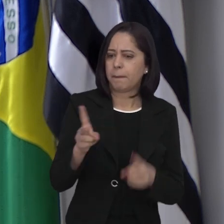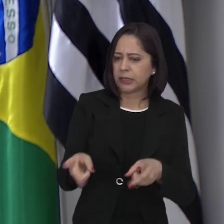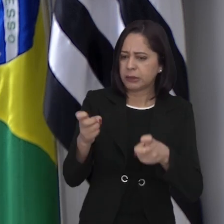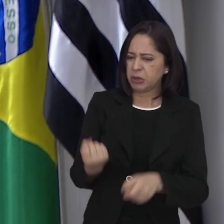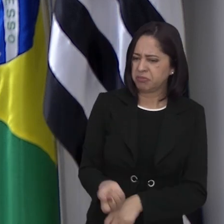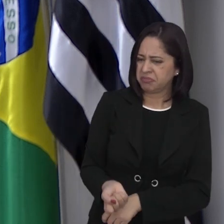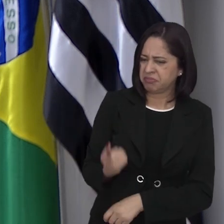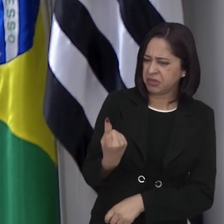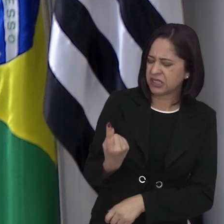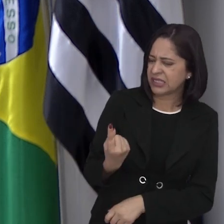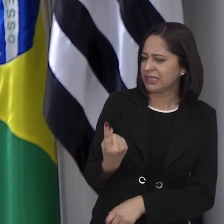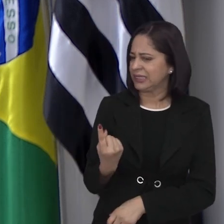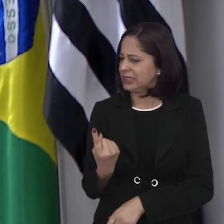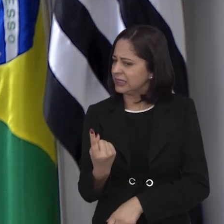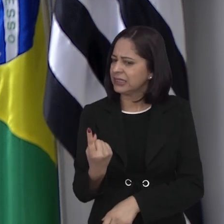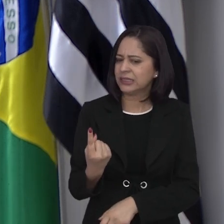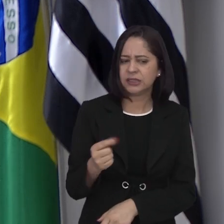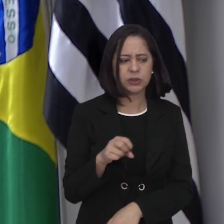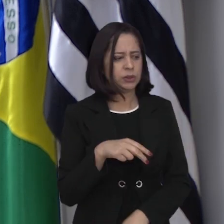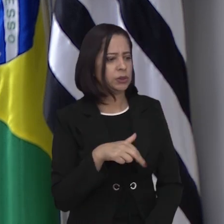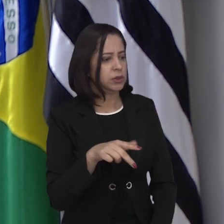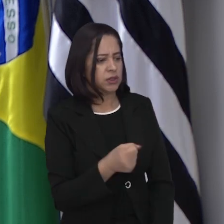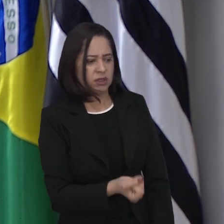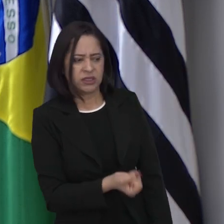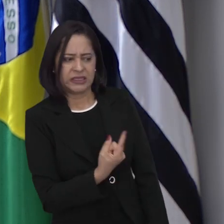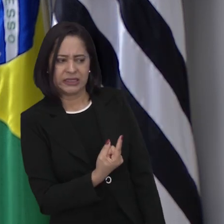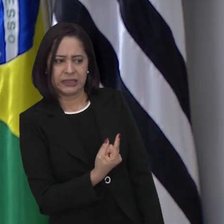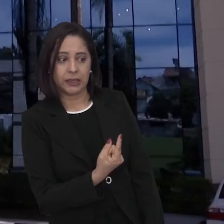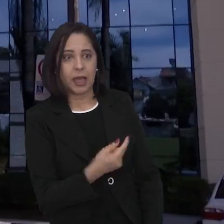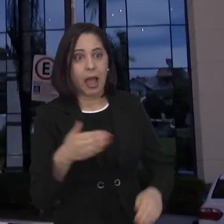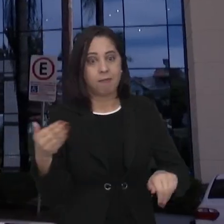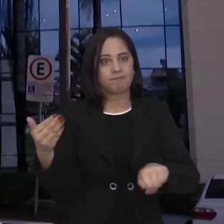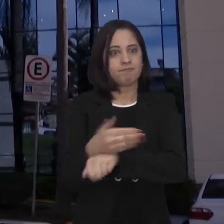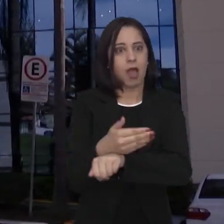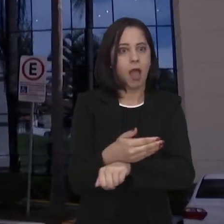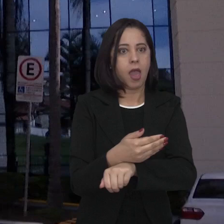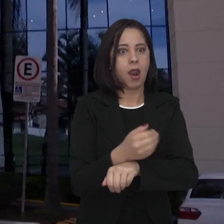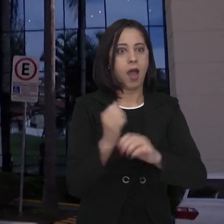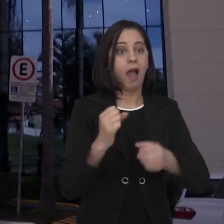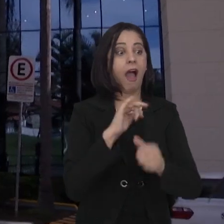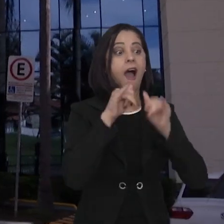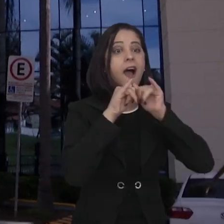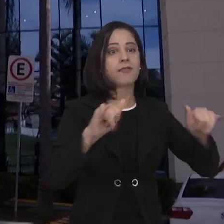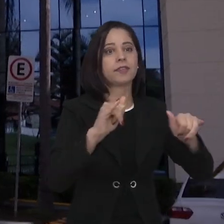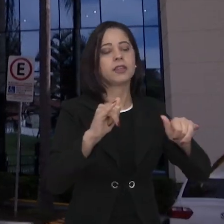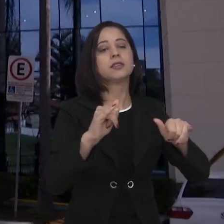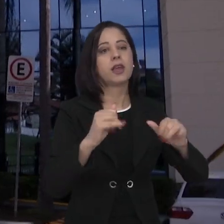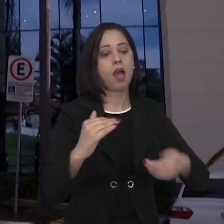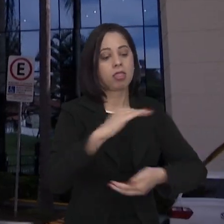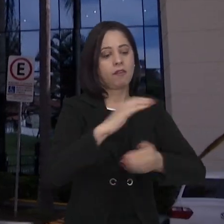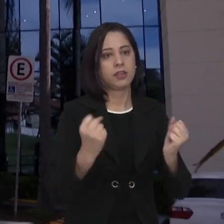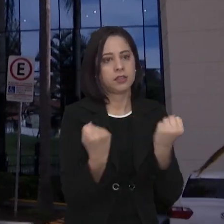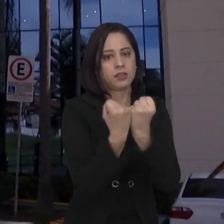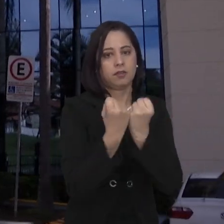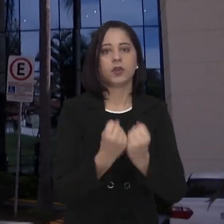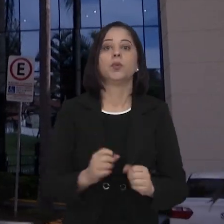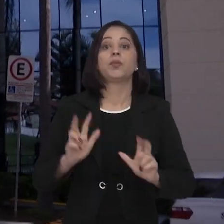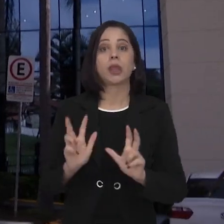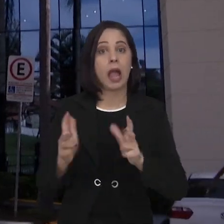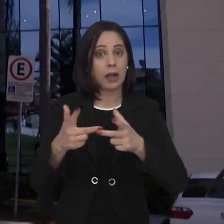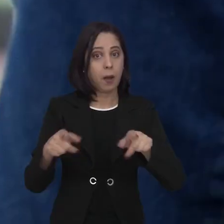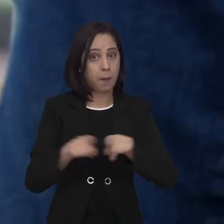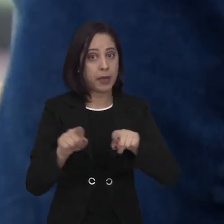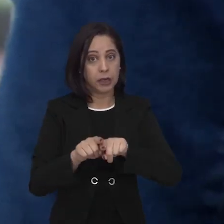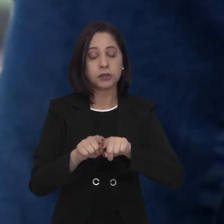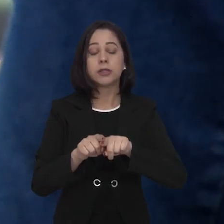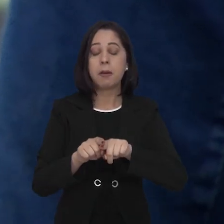sua residência, no seu quintal, que já busque a Defesa Civil. A Câmara também participa do debate e da busca por